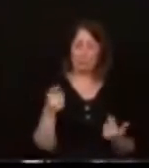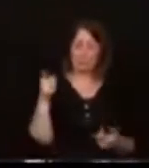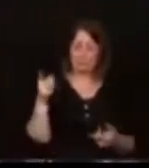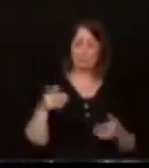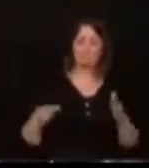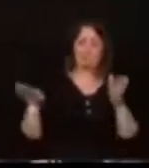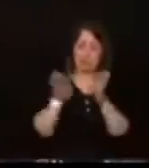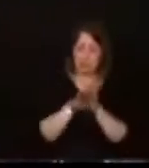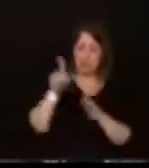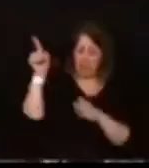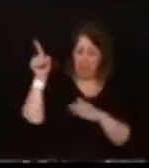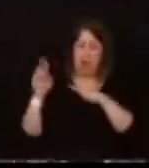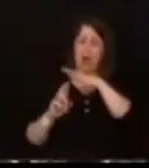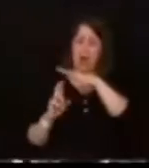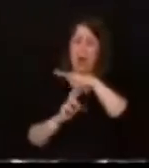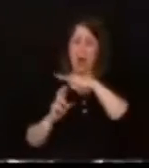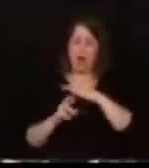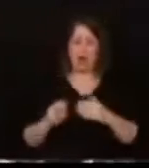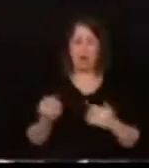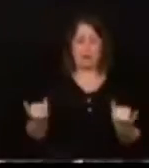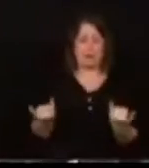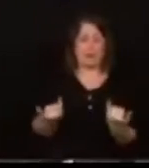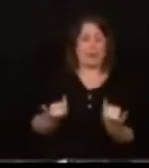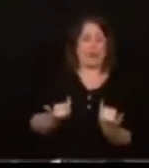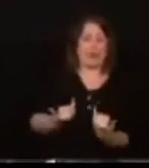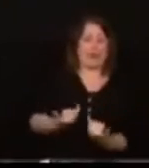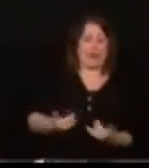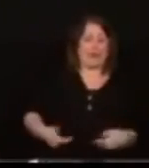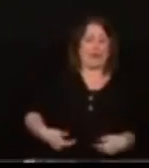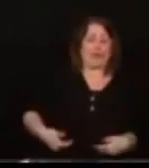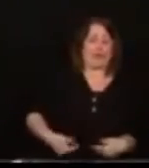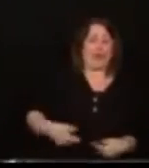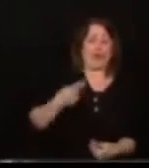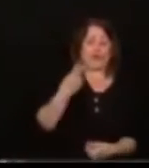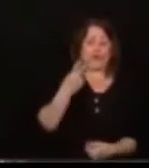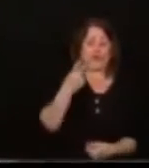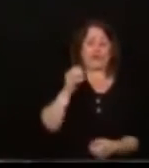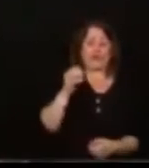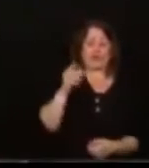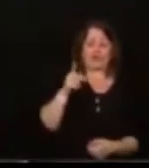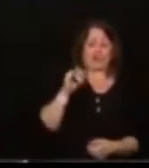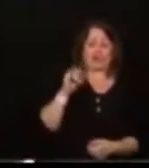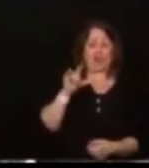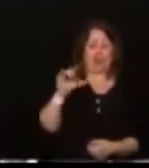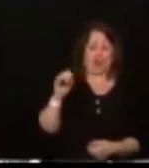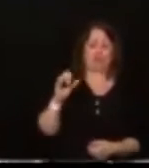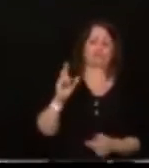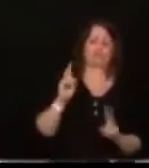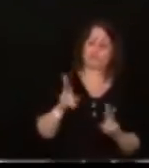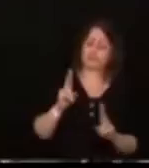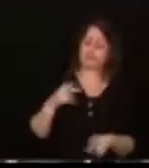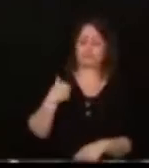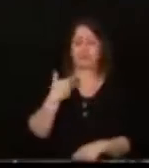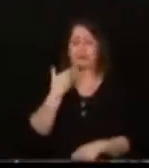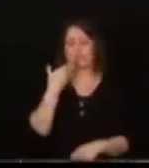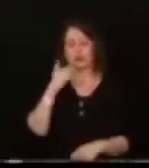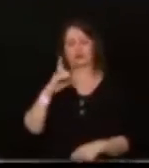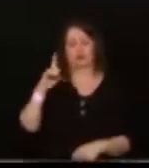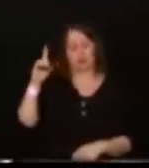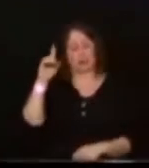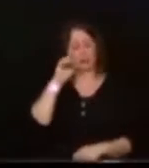em Roraima pesando 20 quilos a menos. Eu sempre peço a Deus, todos os